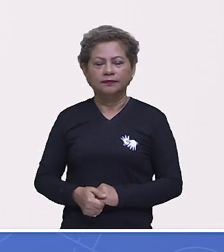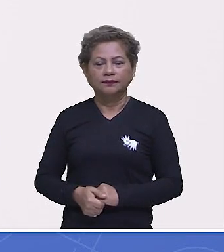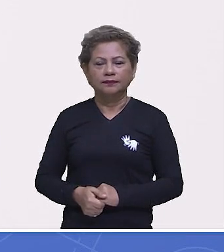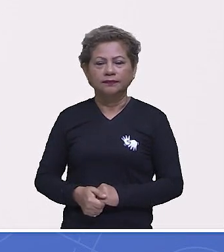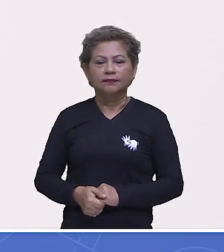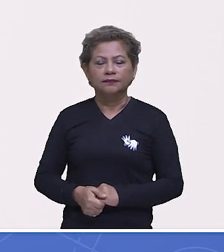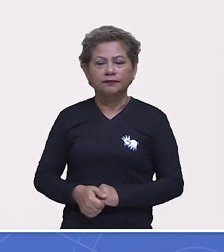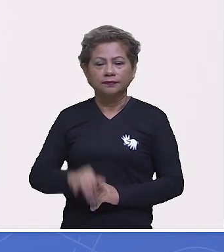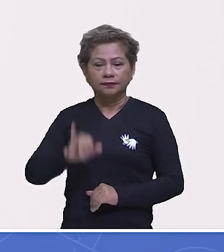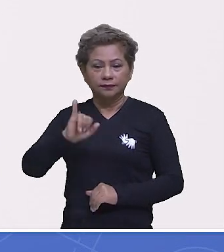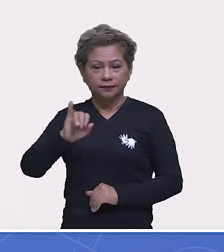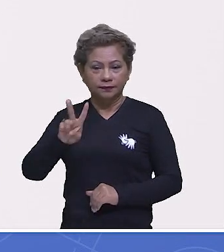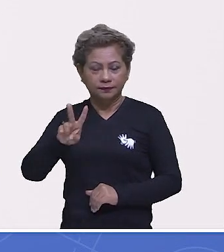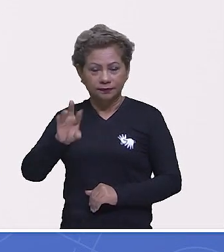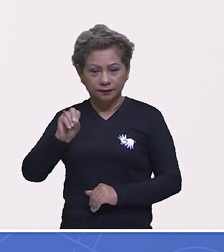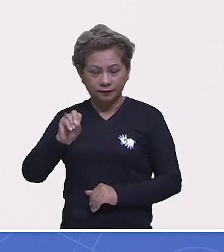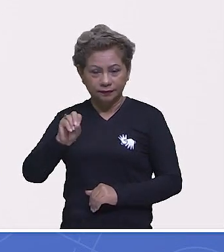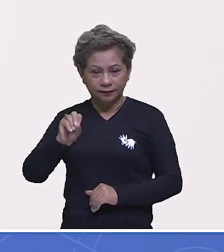Ivo, letra B.